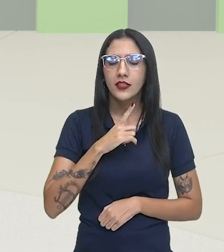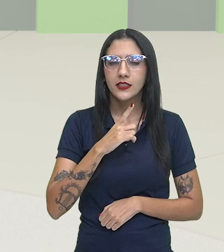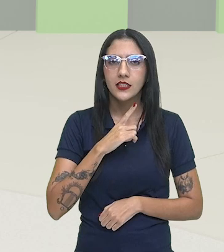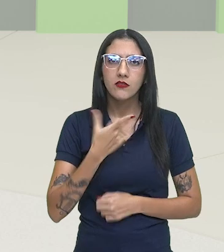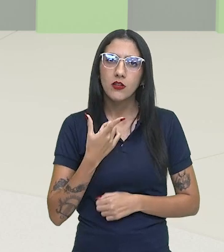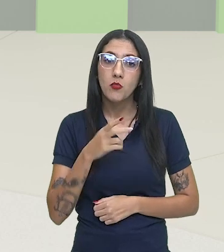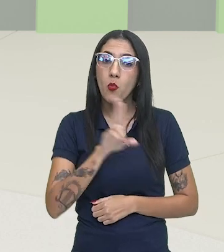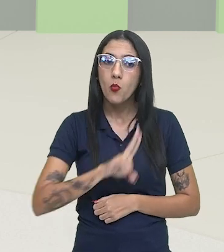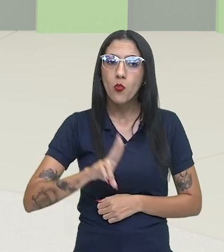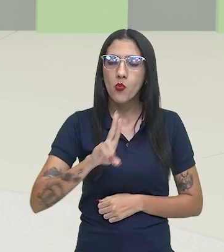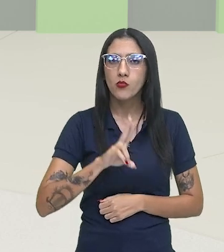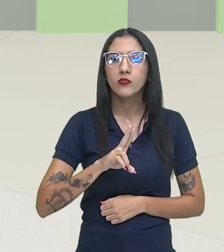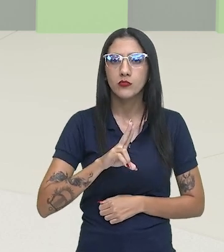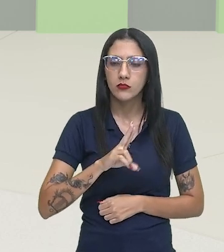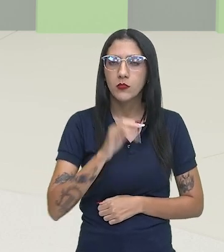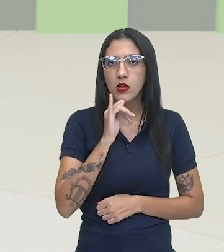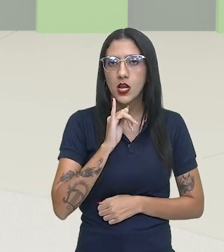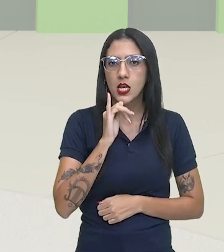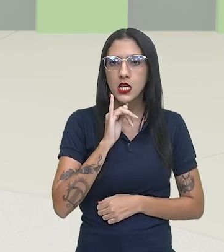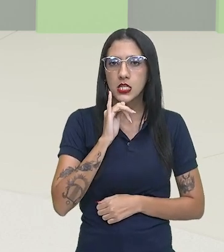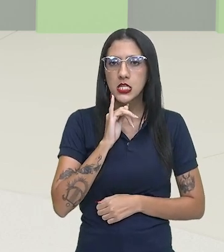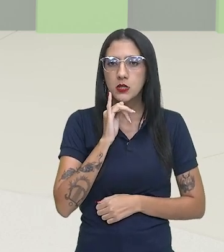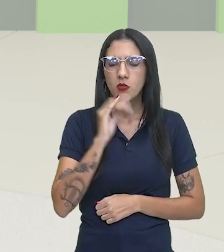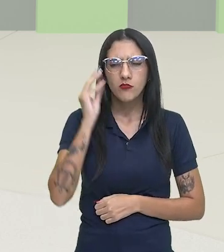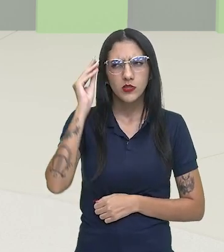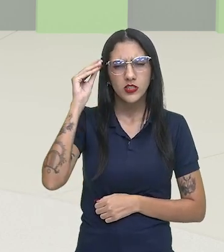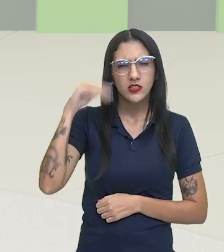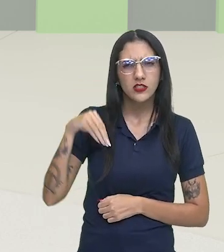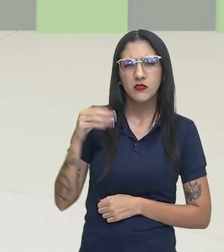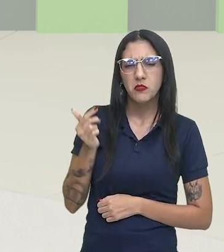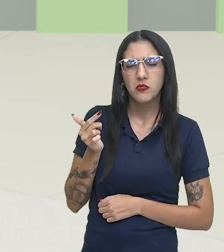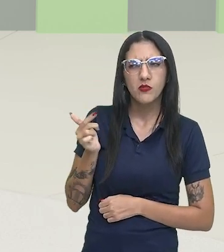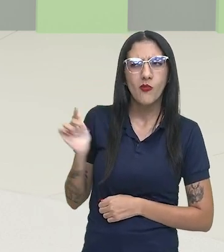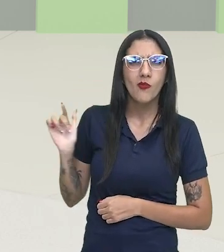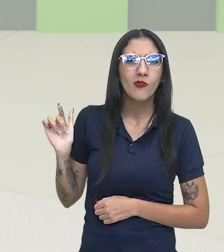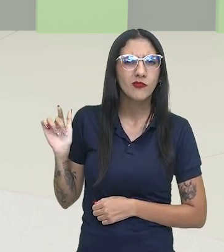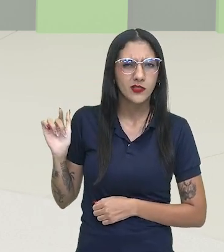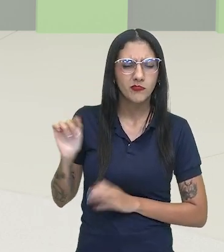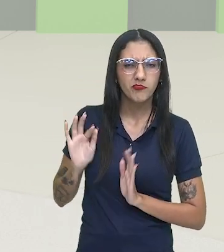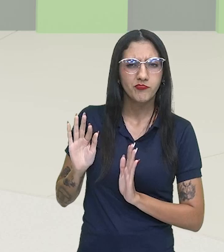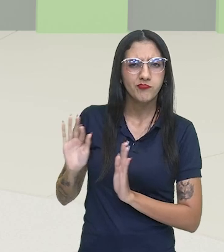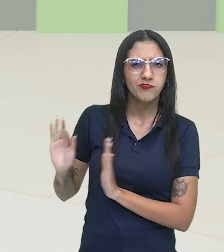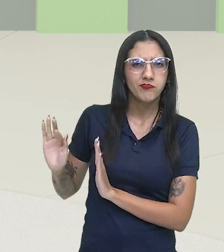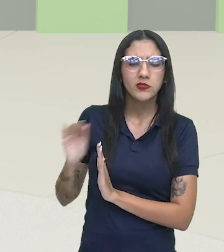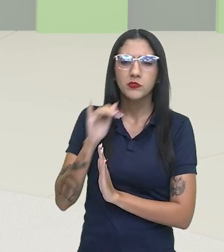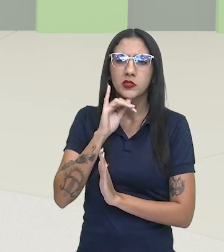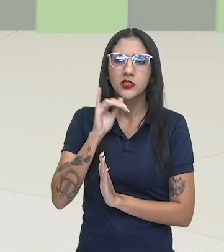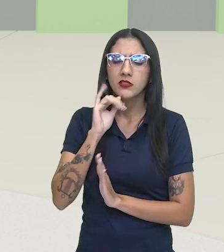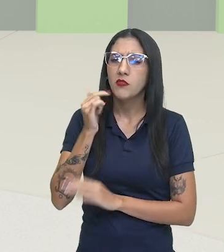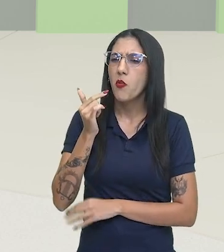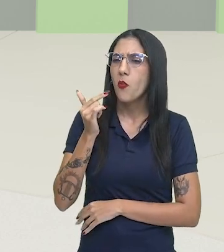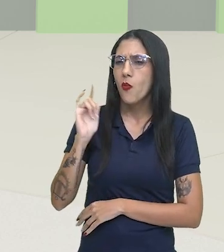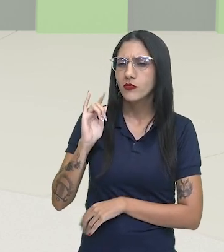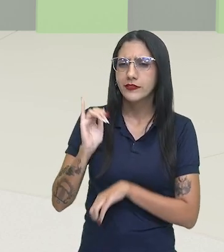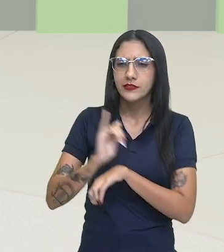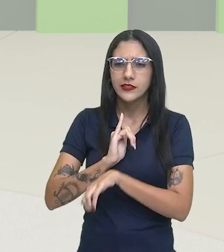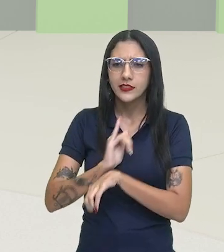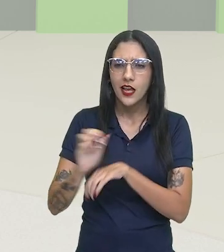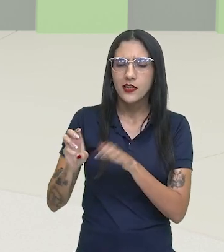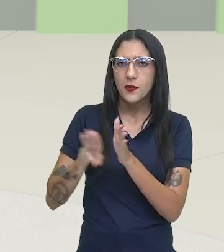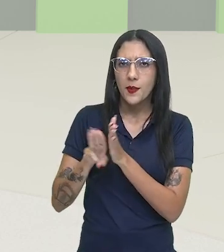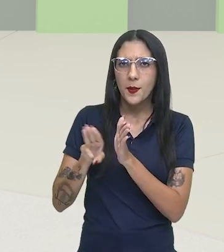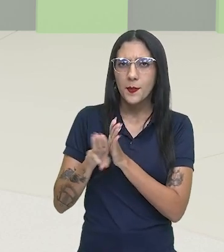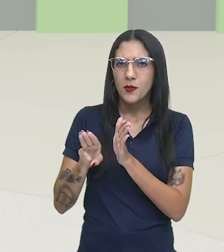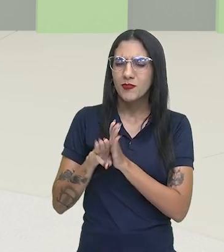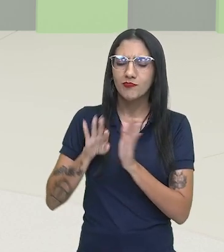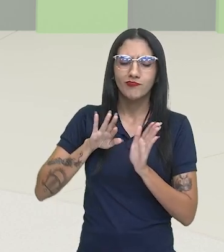adotar, descartou as outras, né? digamos assim, os outros métodos, os outros passo